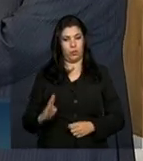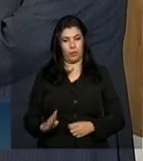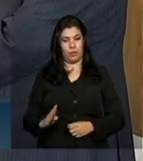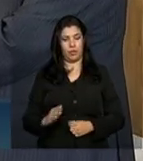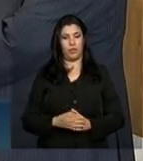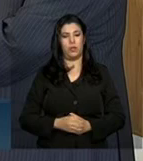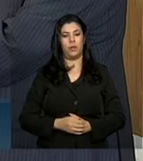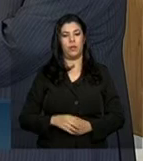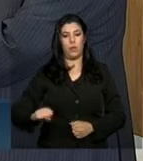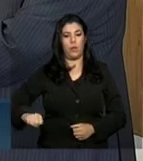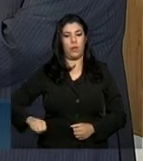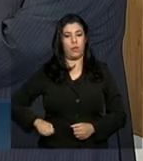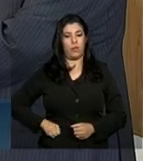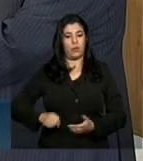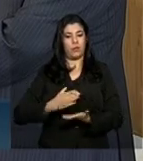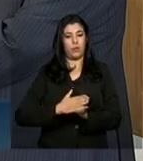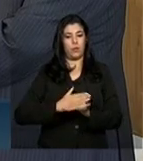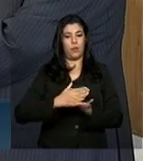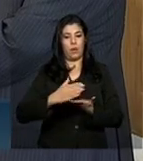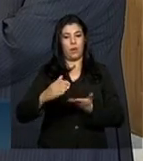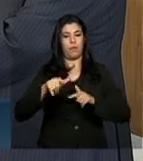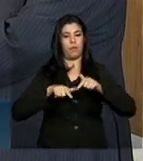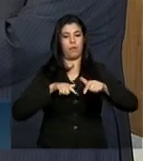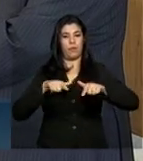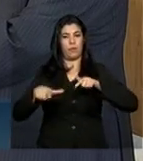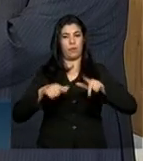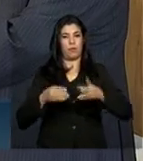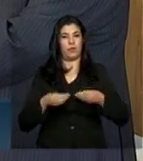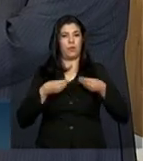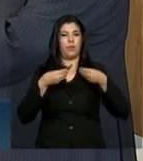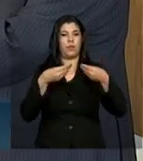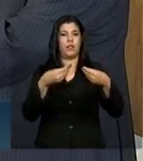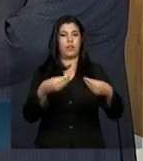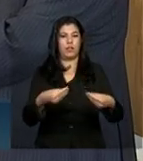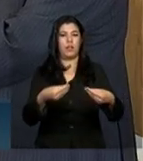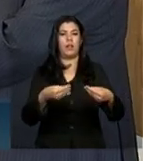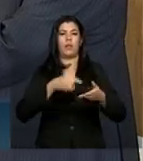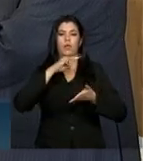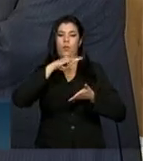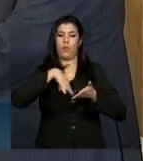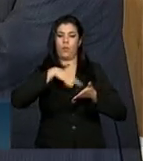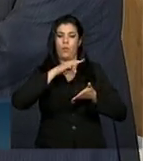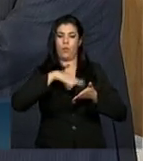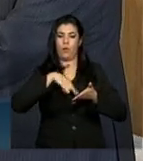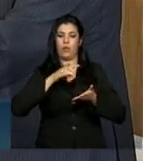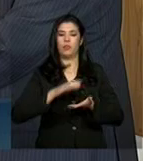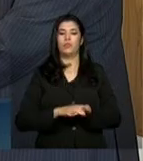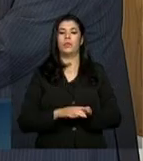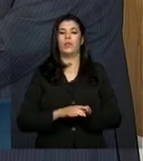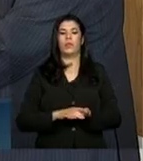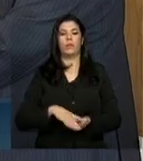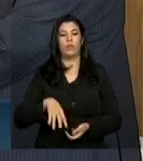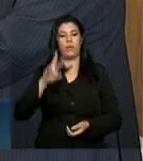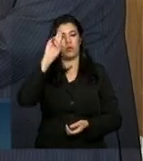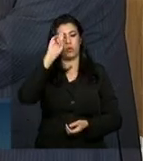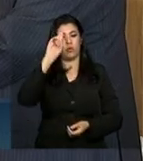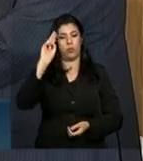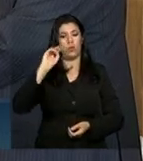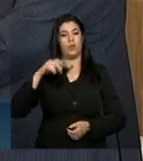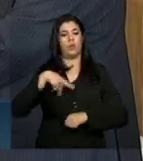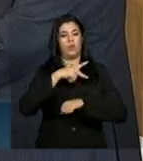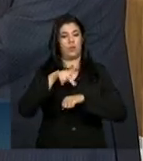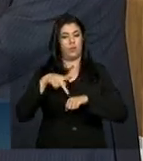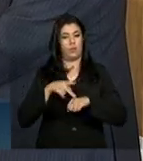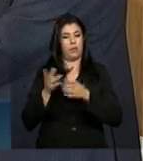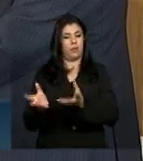dá início às suas funções quando entrega as suas credenciais ao chefe de Estado do país que o acolhe. Esta é